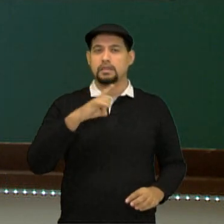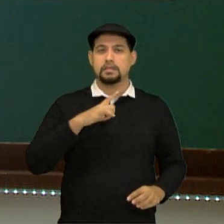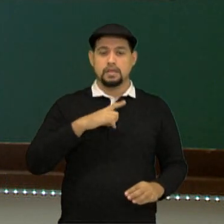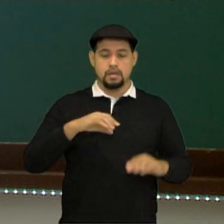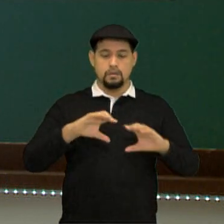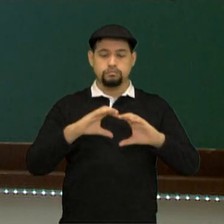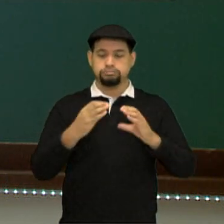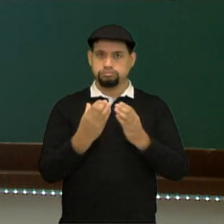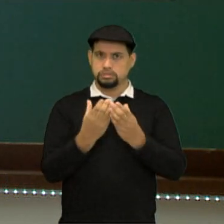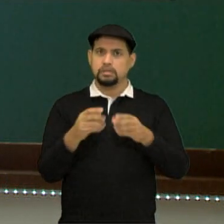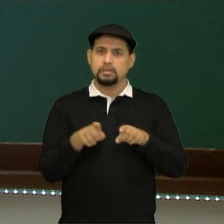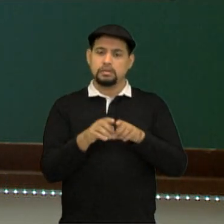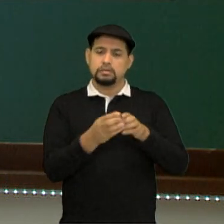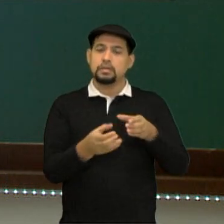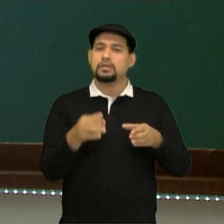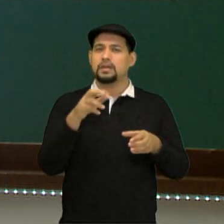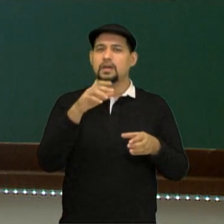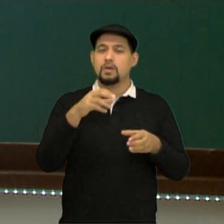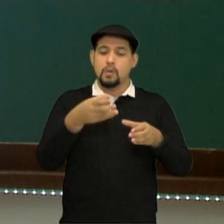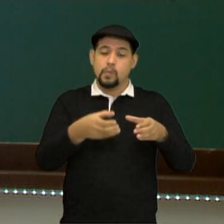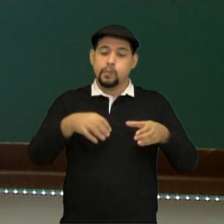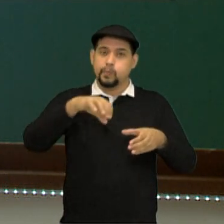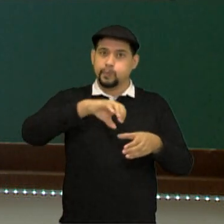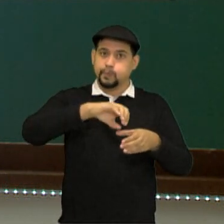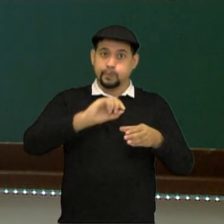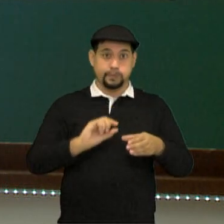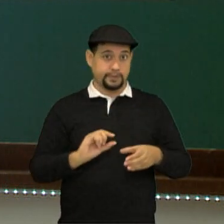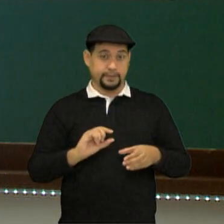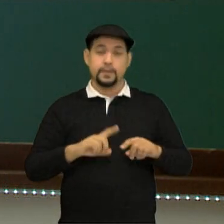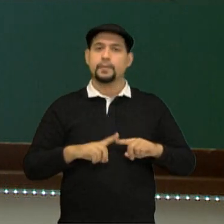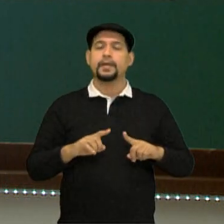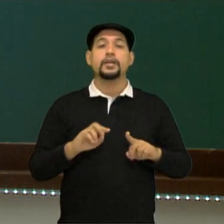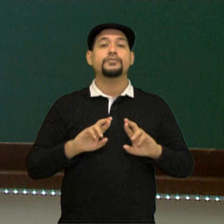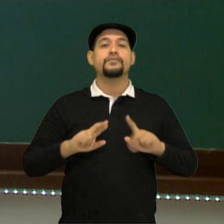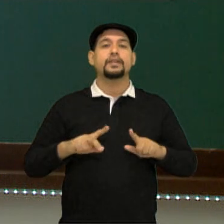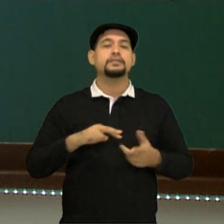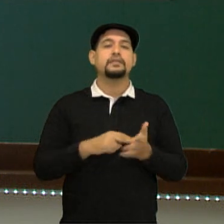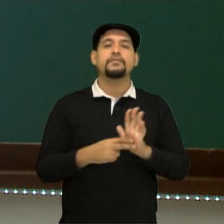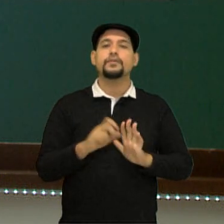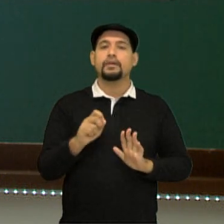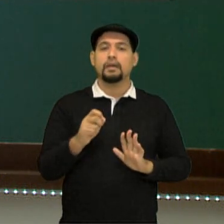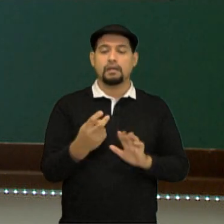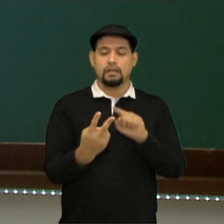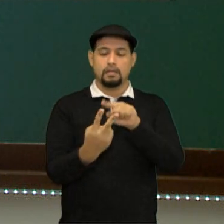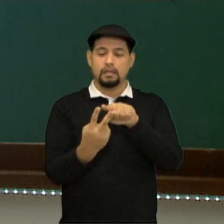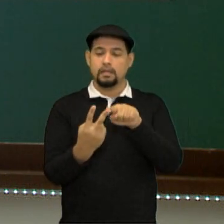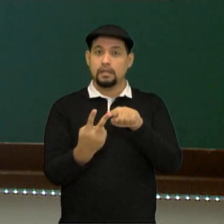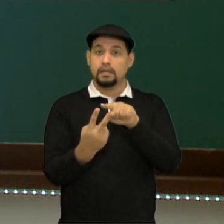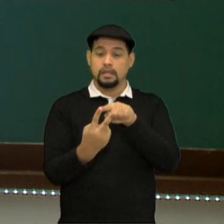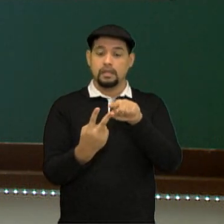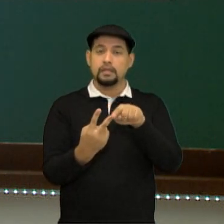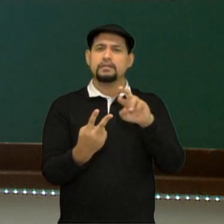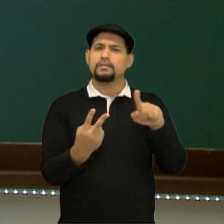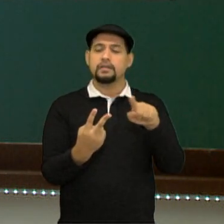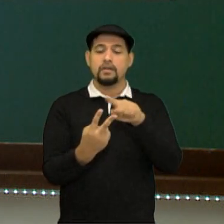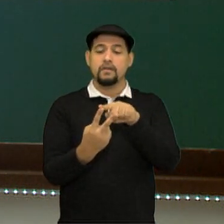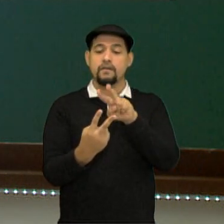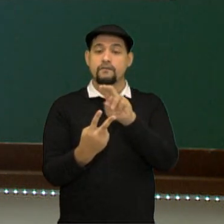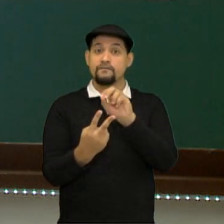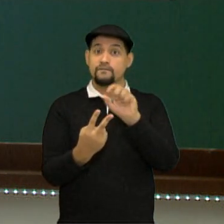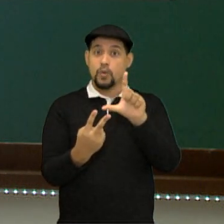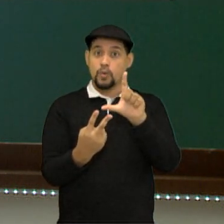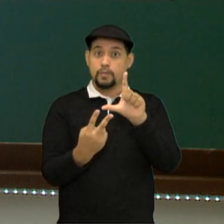com a retirada, como se fosse um buraco do cilindro interno. A diferença entre as duas vai ser o volume da